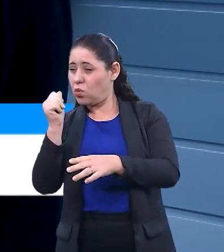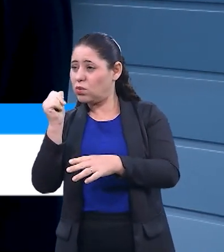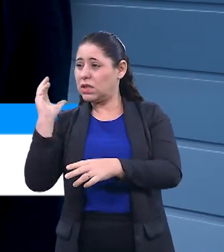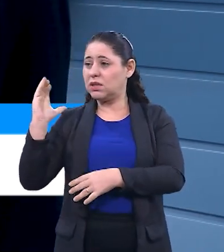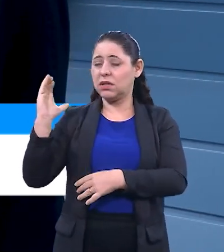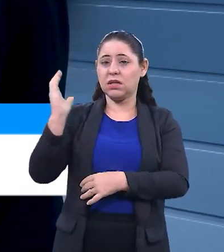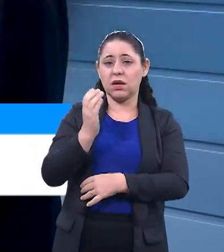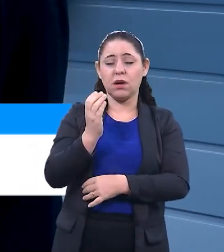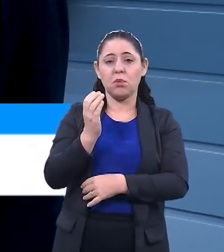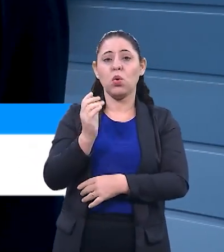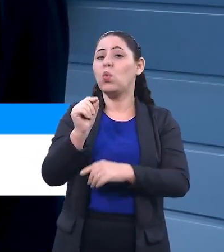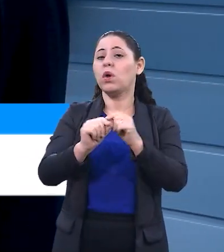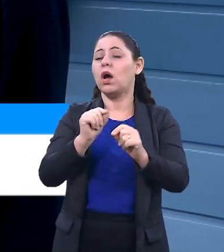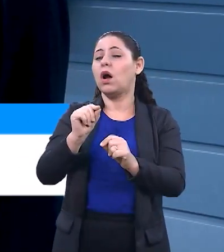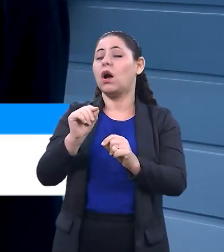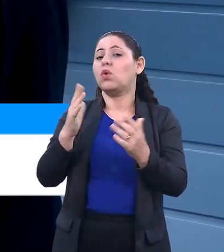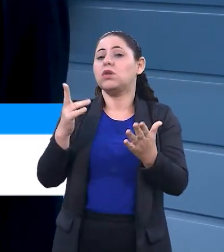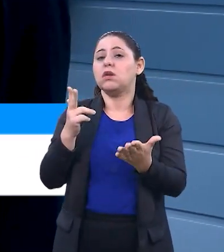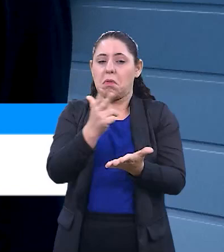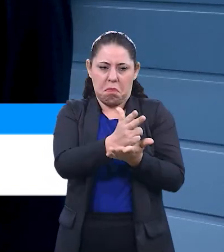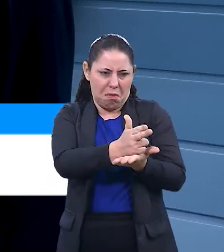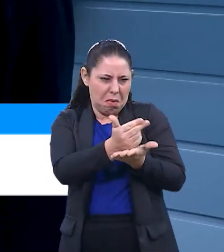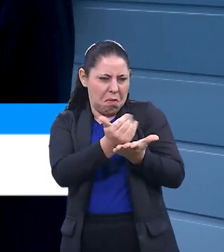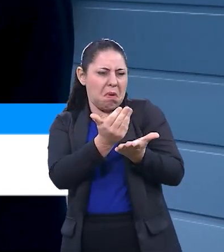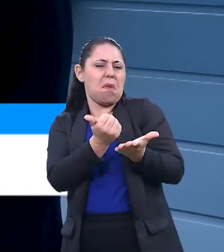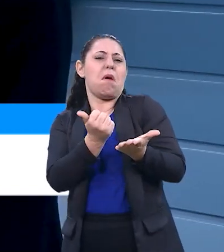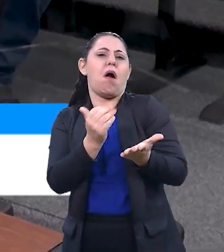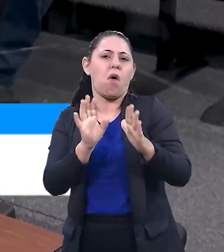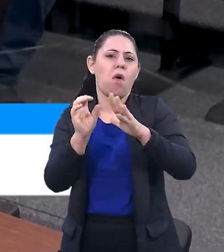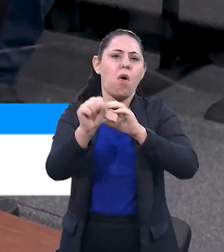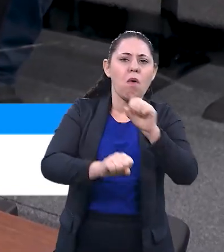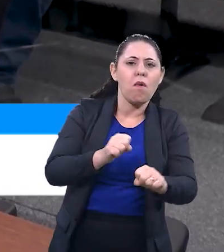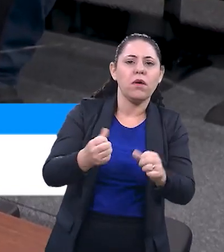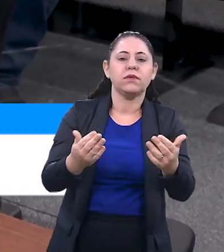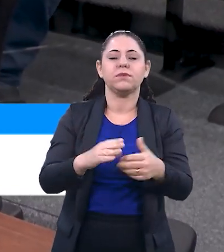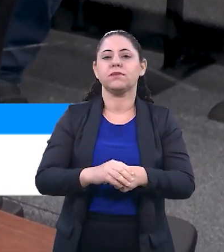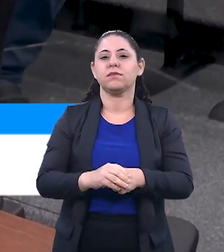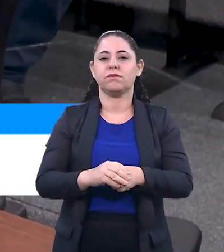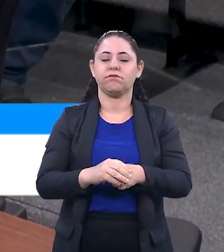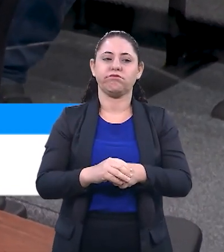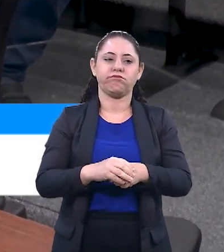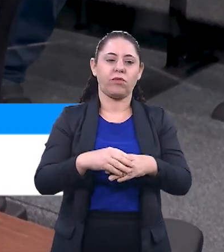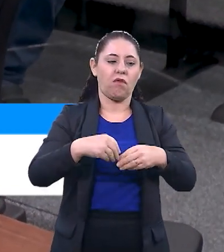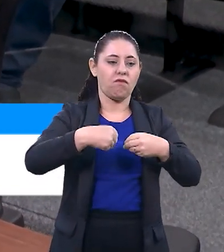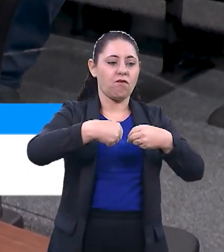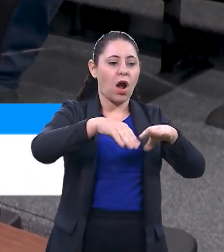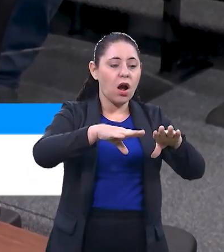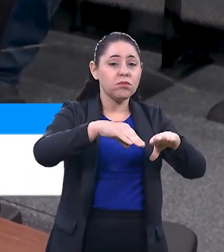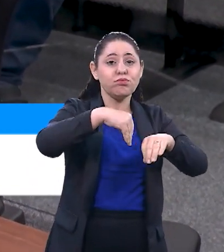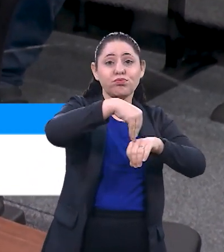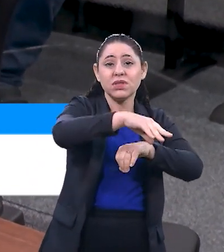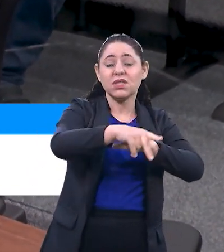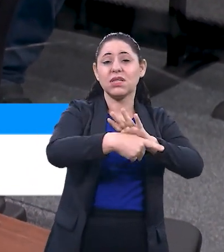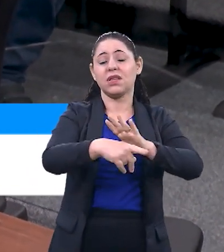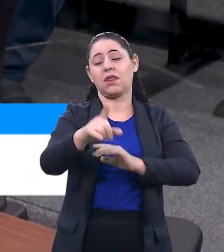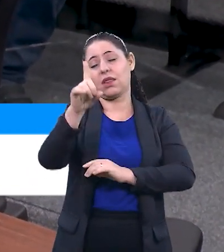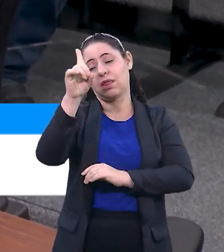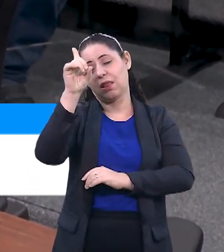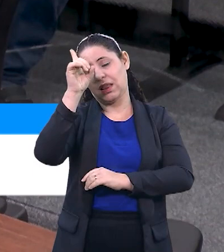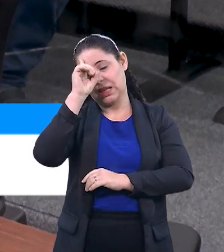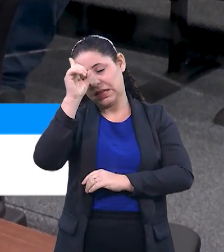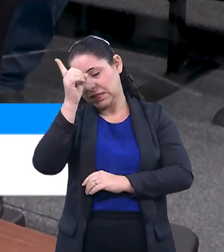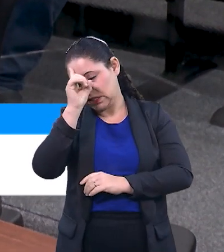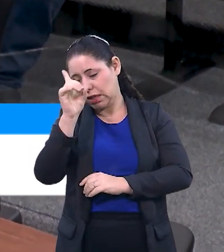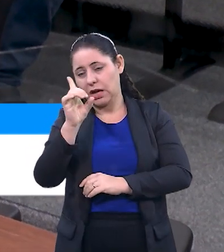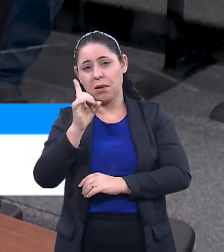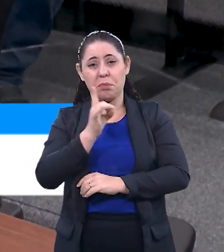crimes relacionados aos furtos e roubos de bicicletas. A devolução é um problema que enfrenta nas delegacias de